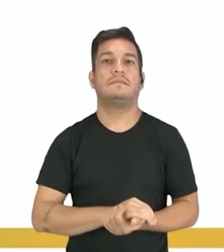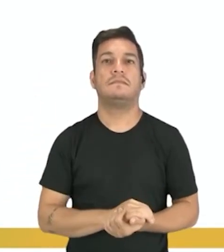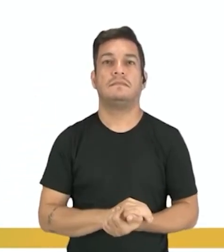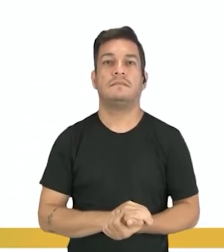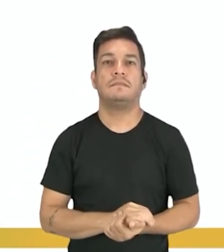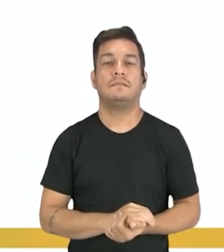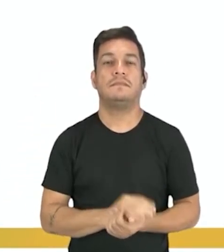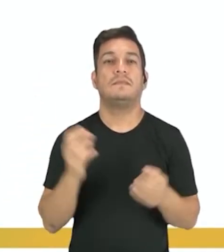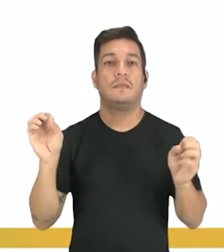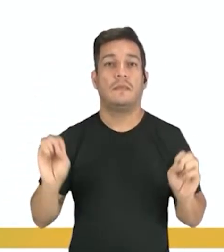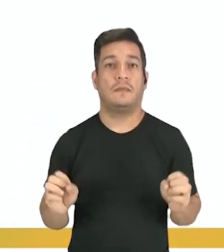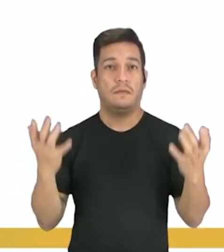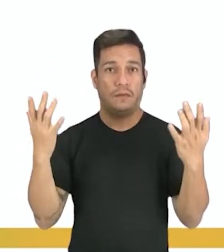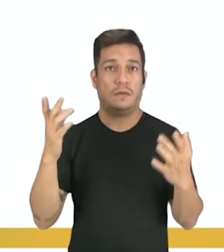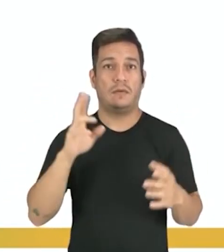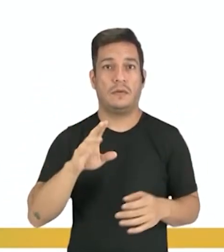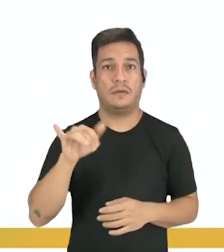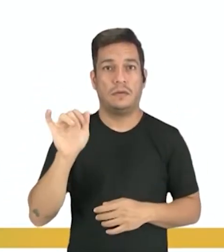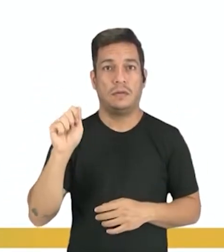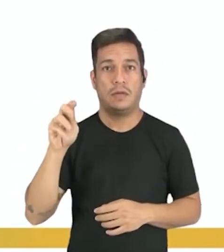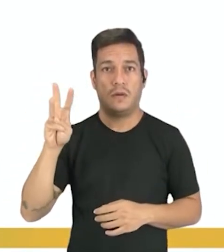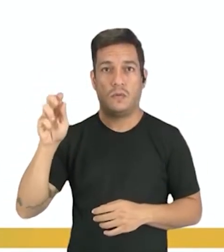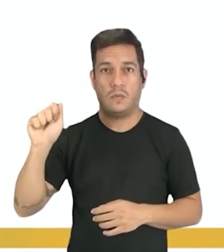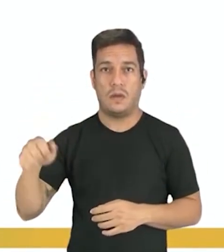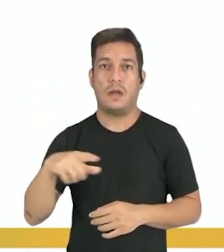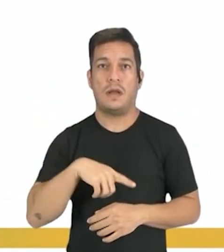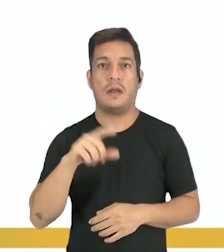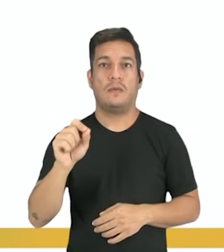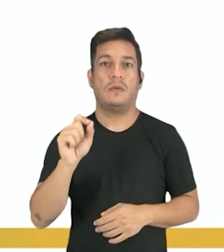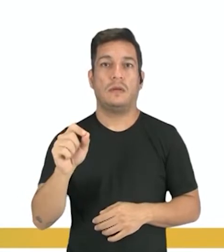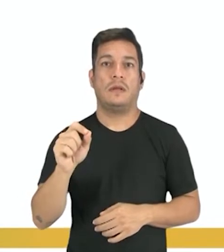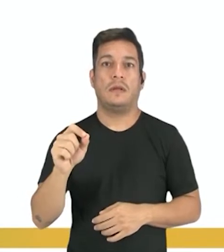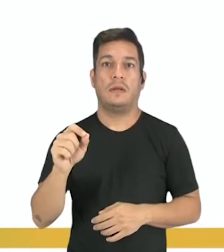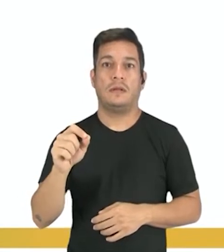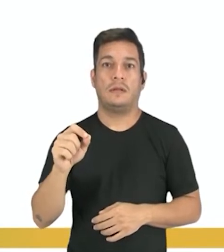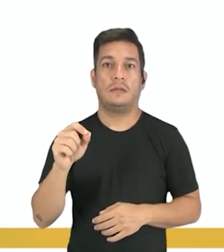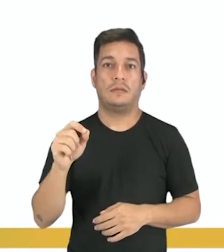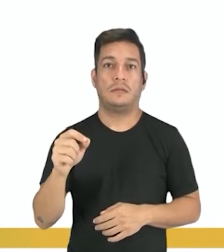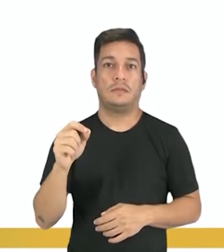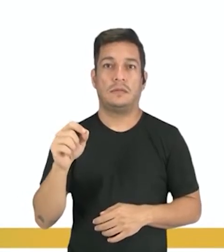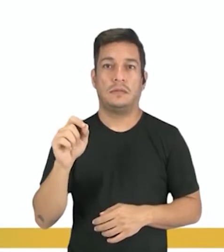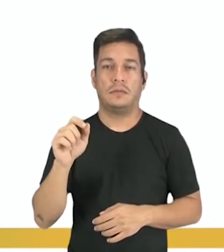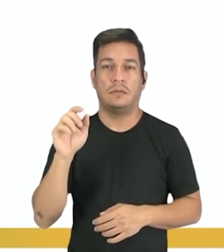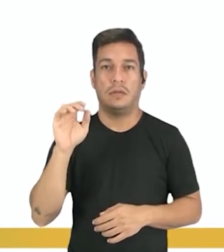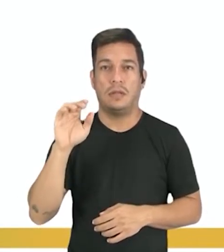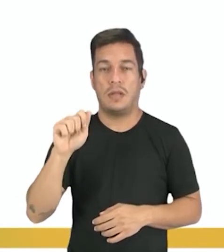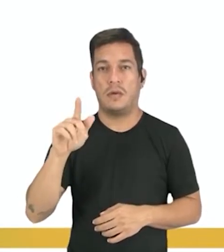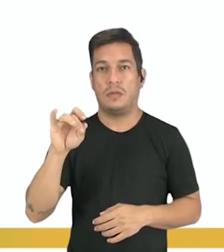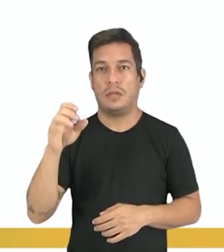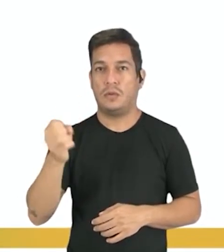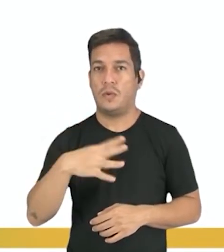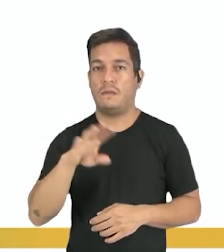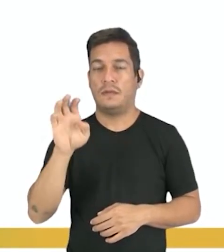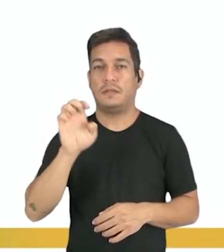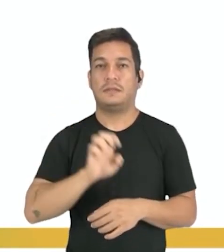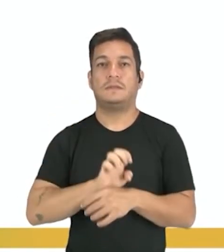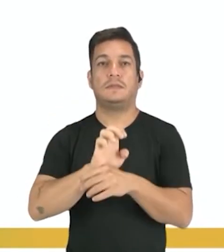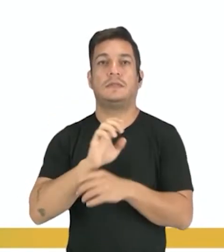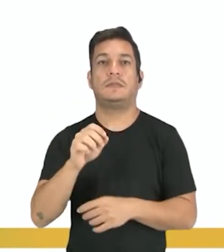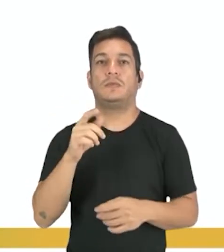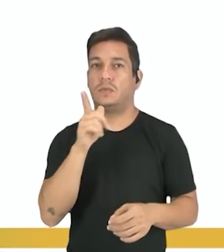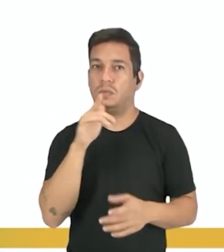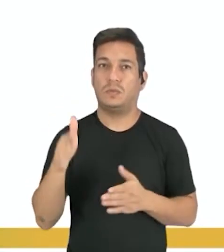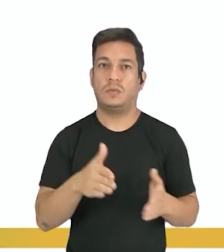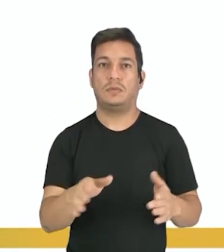desculpa gente o festival e não abre e aoa é realizado na aldeia Nova Esperança no